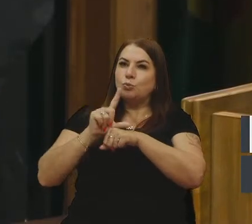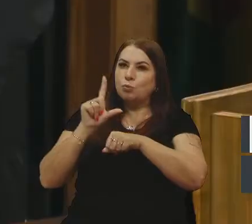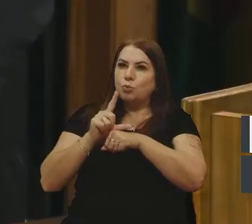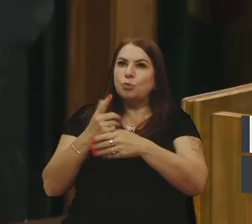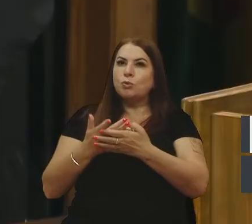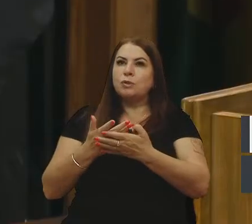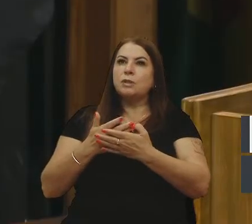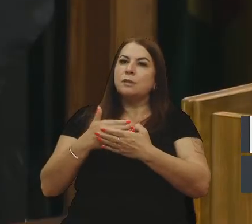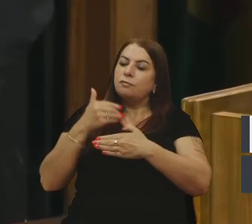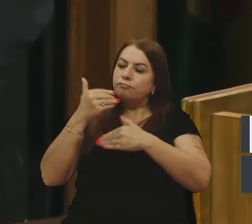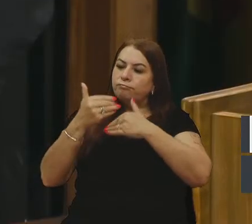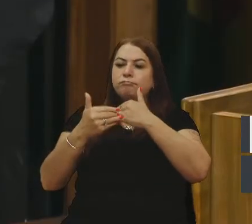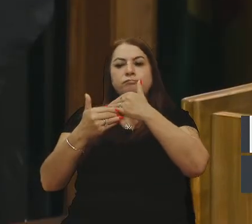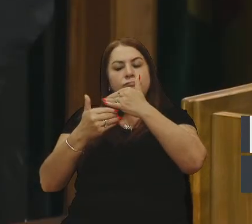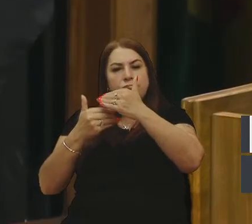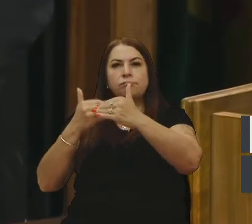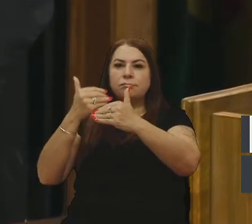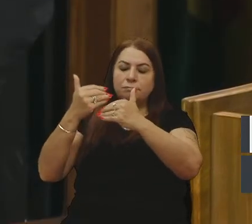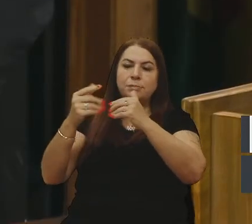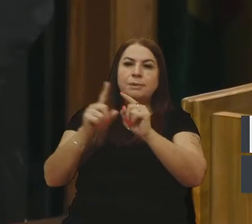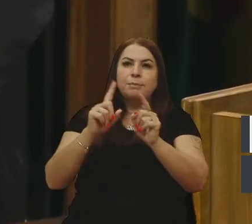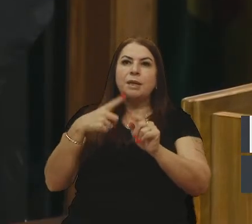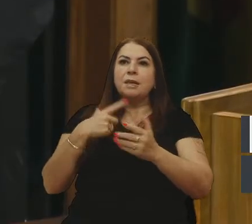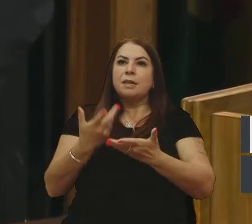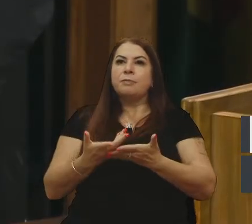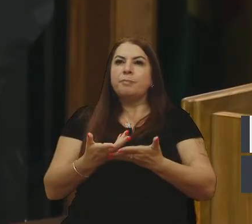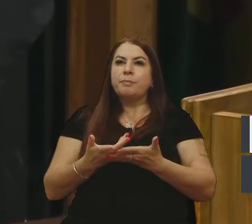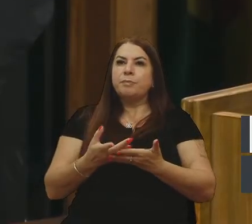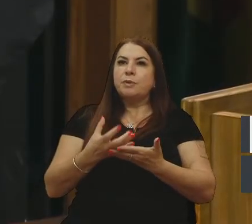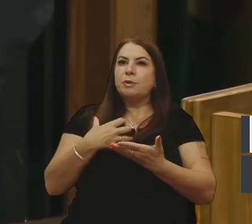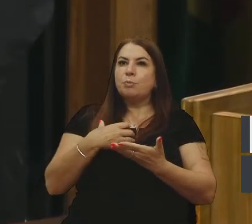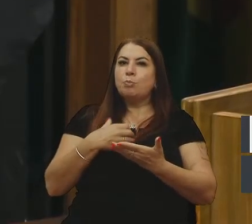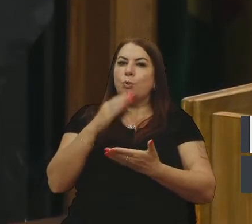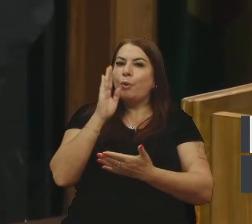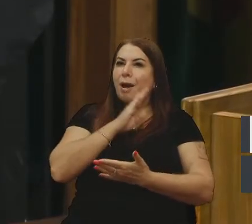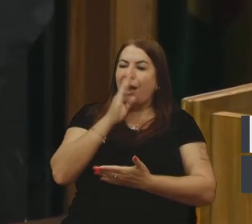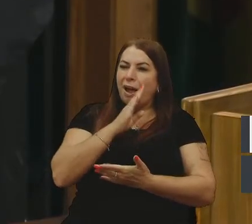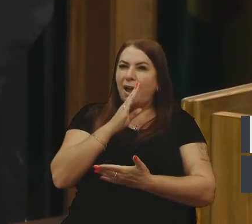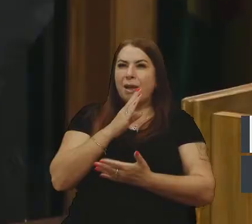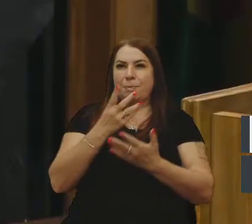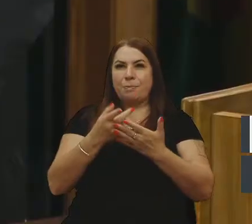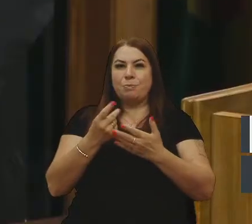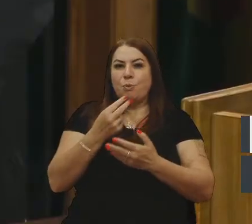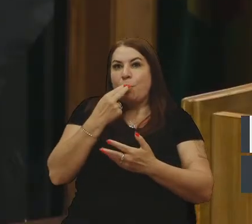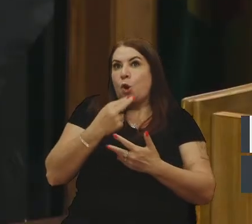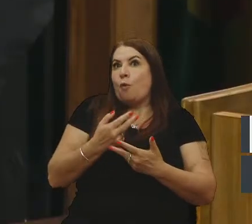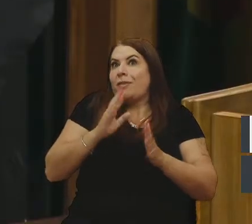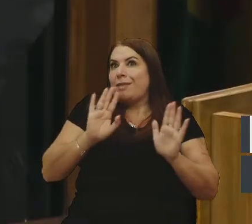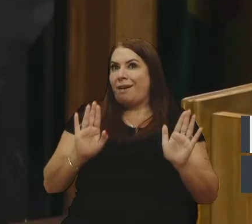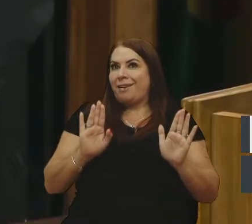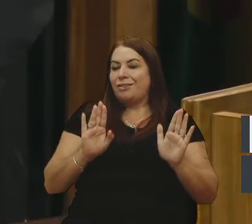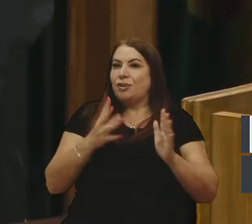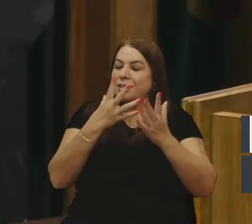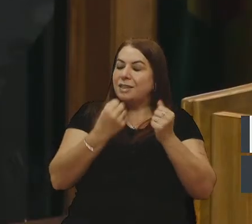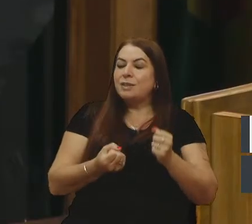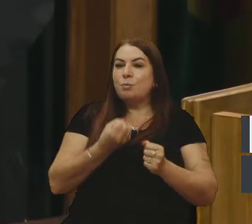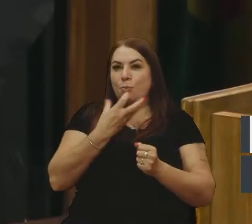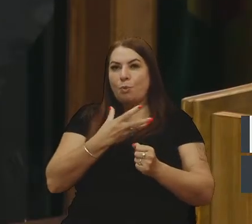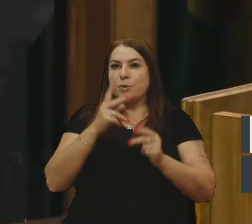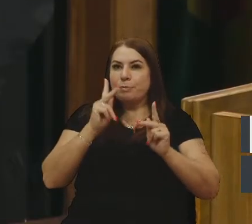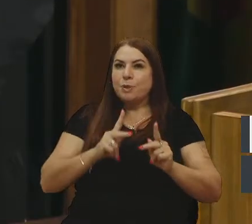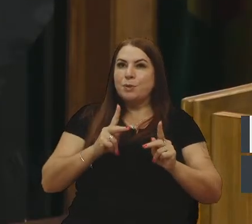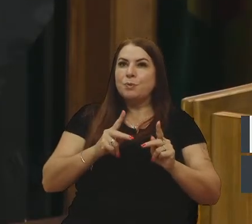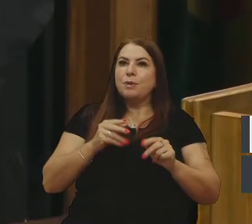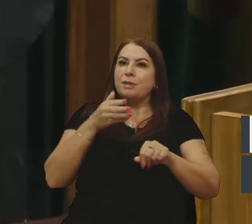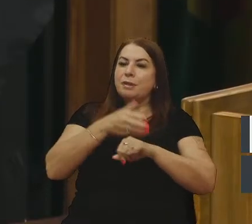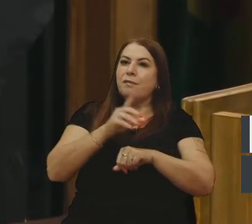ela foi pegando tração, né, até que de forma um pouco rápida, porque como era uma novidade, a aceitação foi boa. As pessoas entravam na